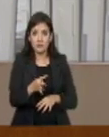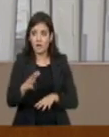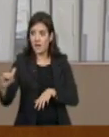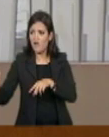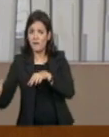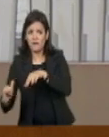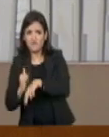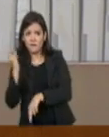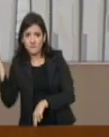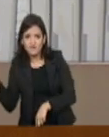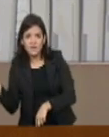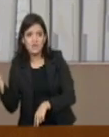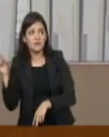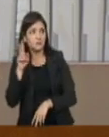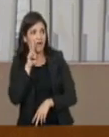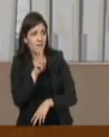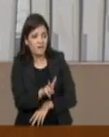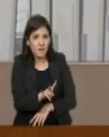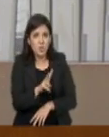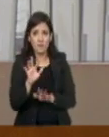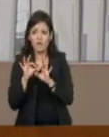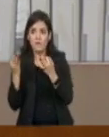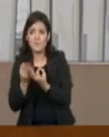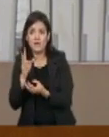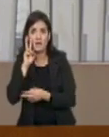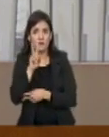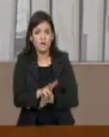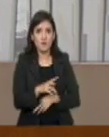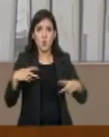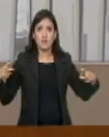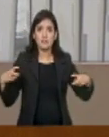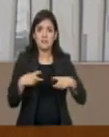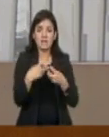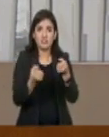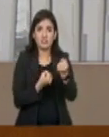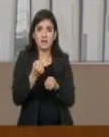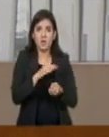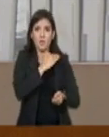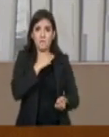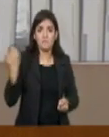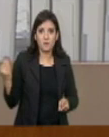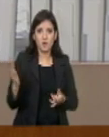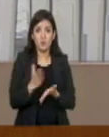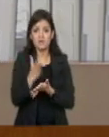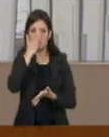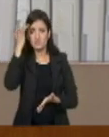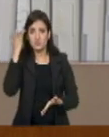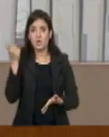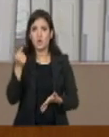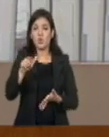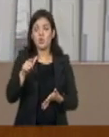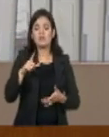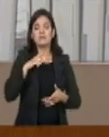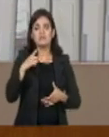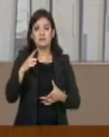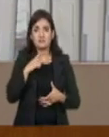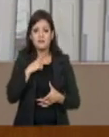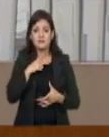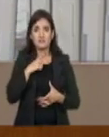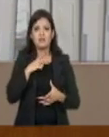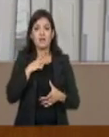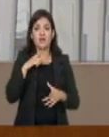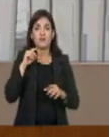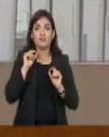foi acidente de carro em que morreram várias pessoas e outras ficaram com sequelas de